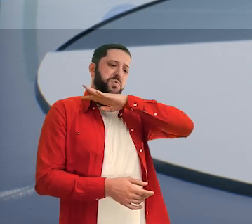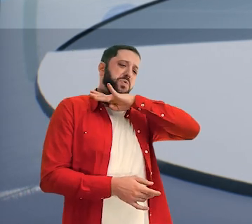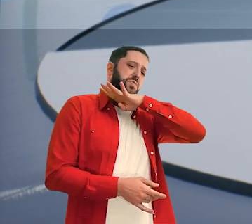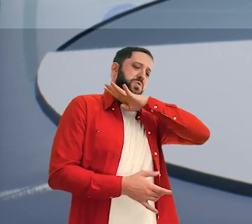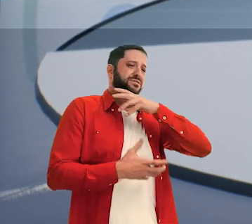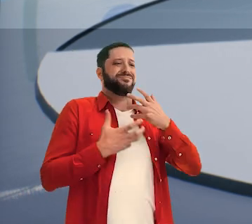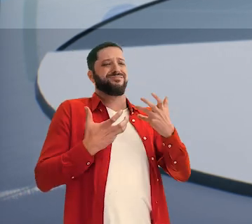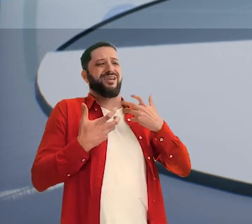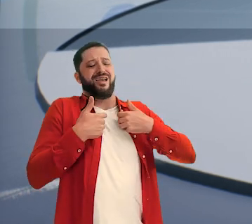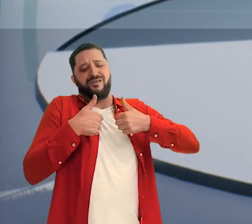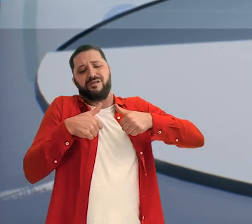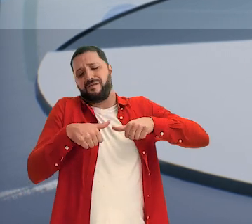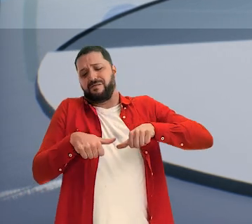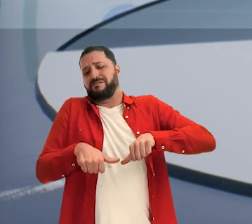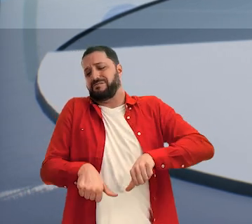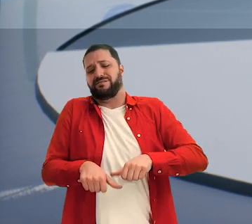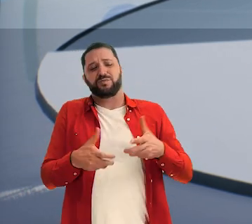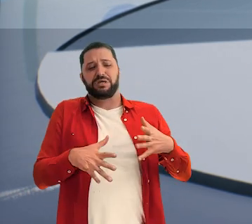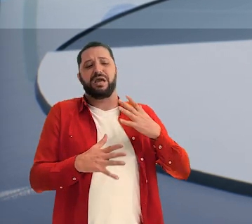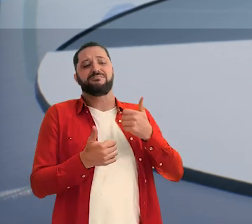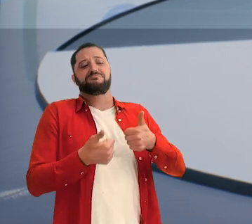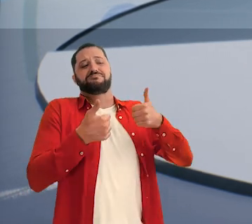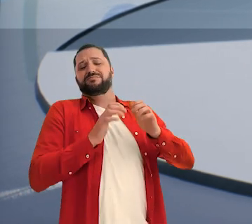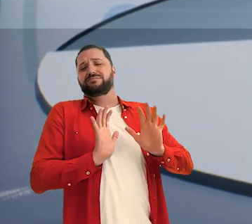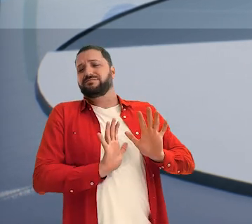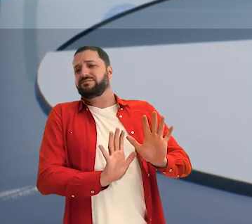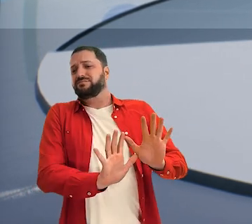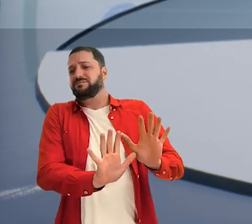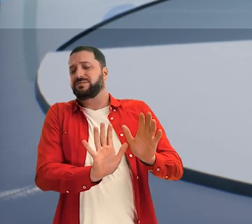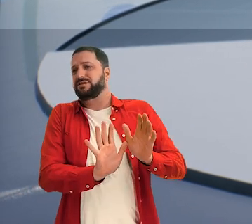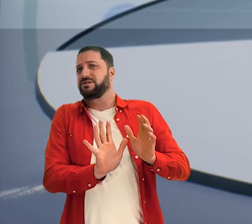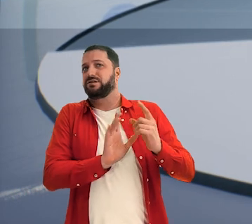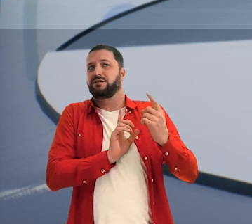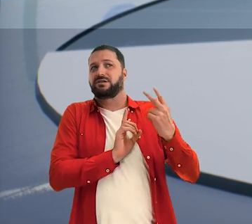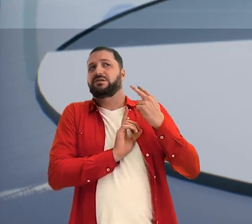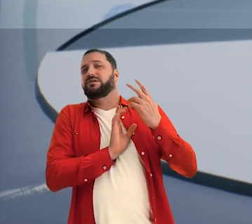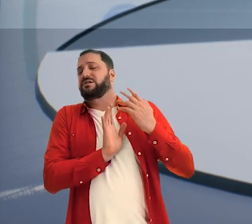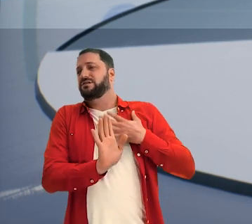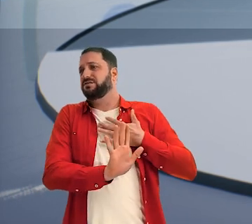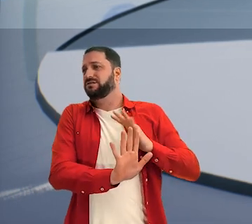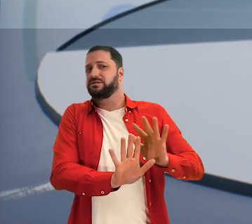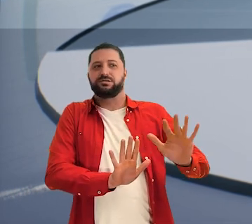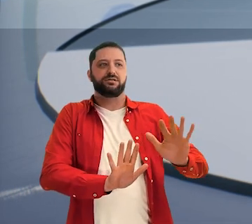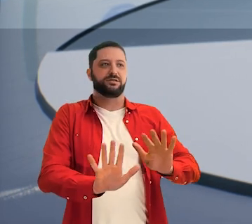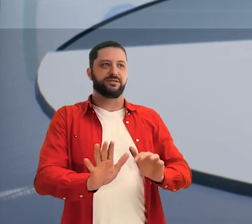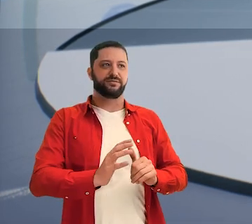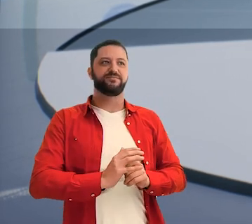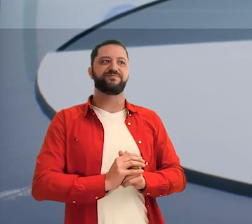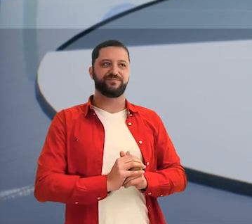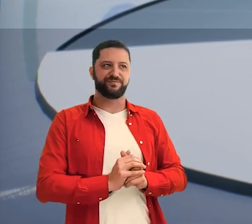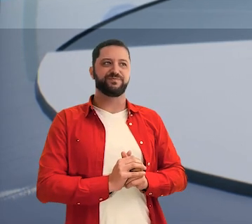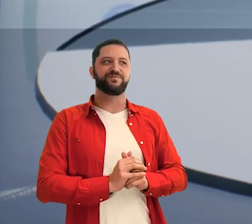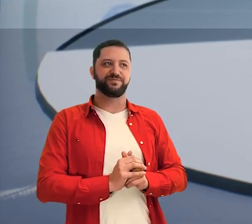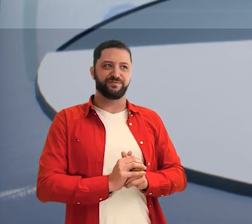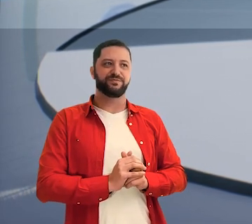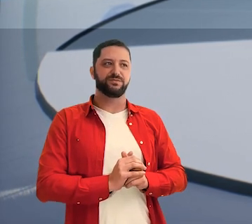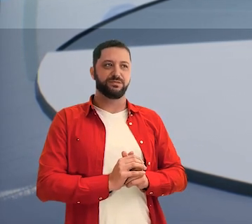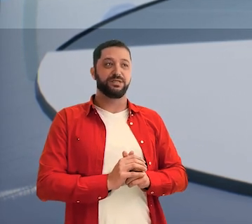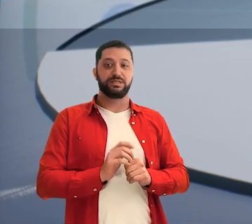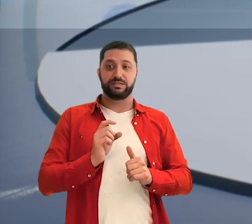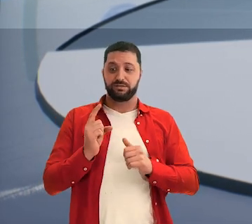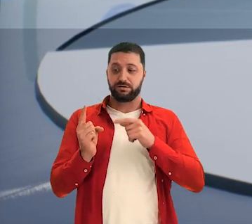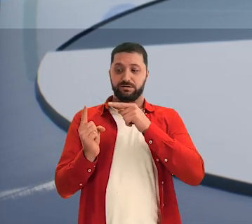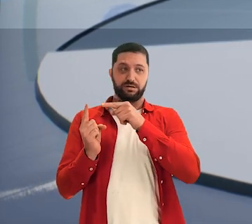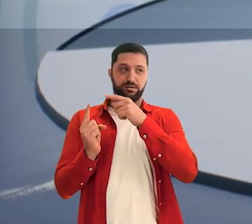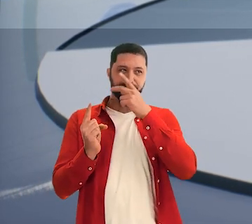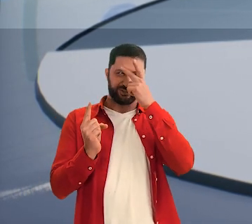ela quer, muitas vezes, se deteriorar pouco a pouco para que, justamente, ela não atraia outra situação de abuso. E é tão triste,